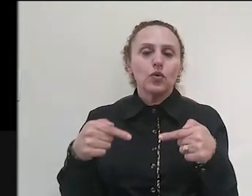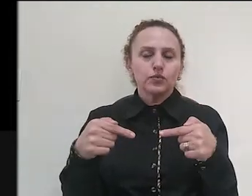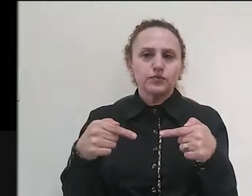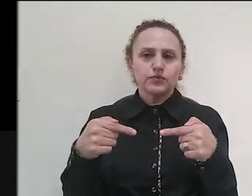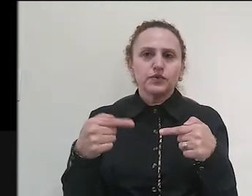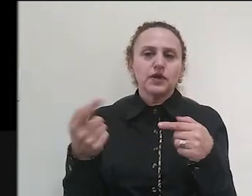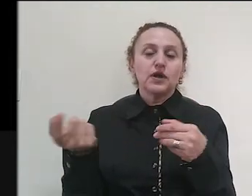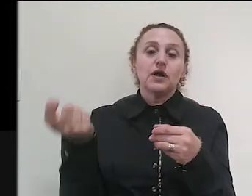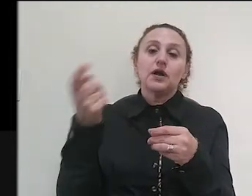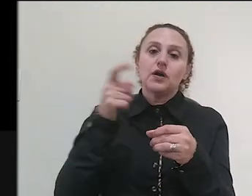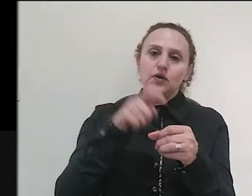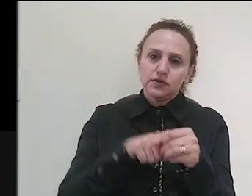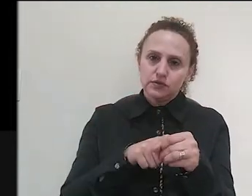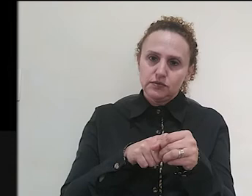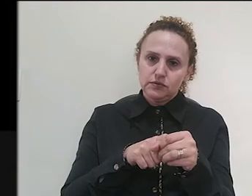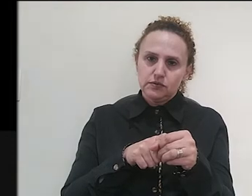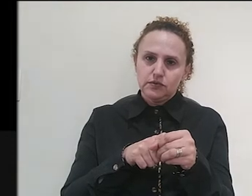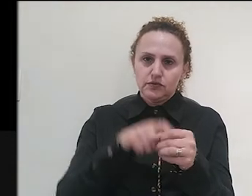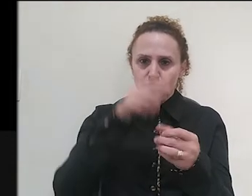à tradição cristã.